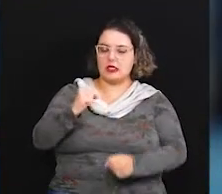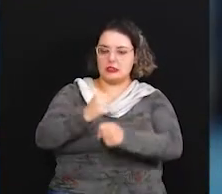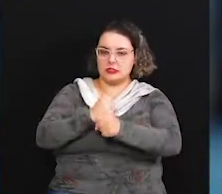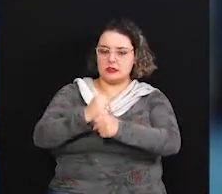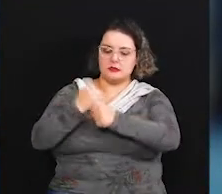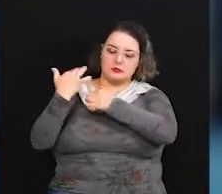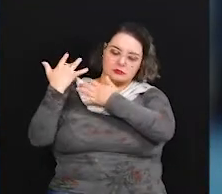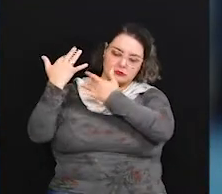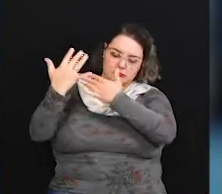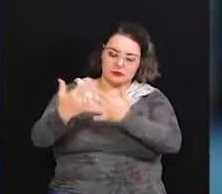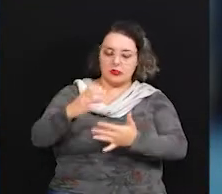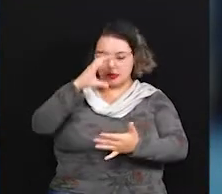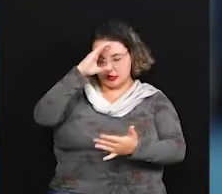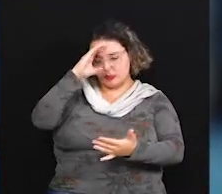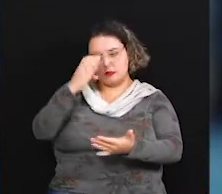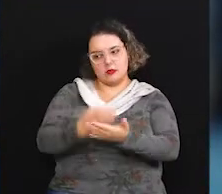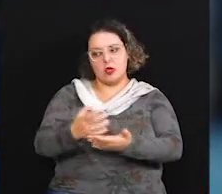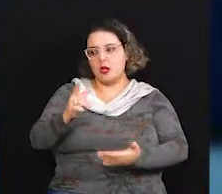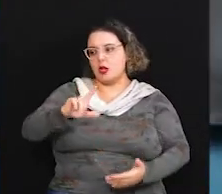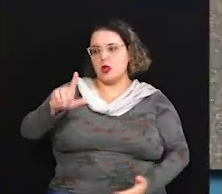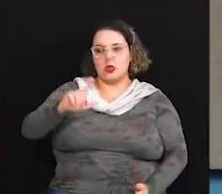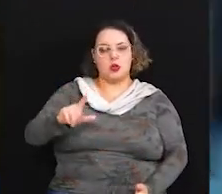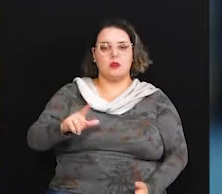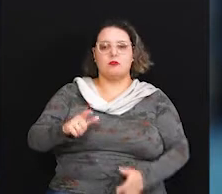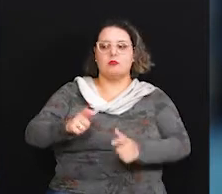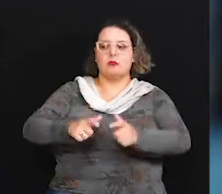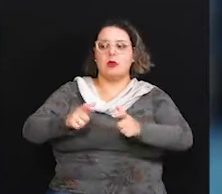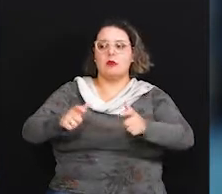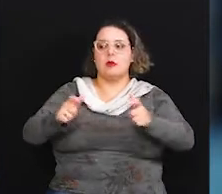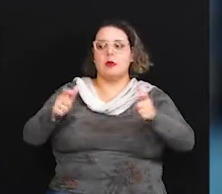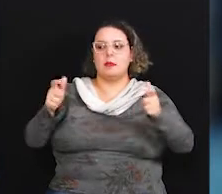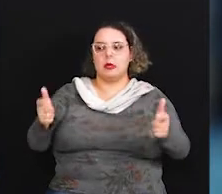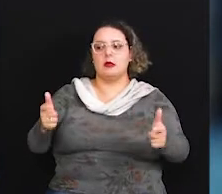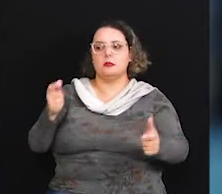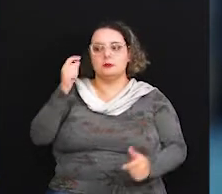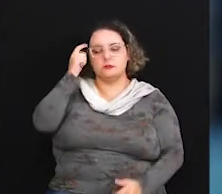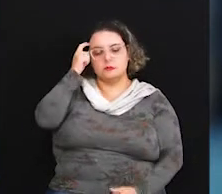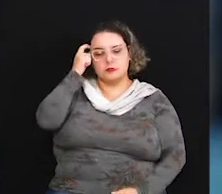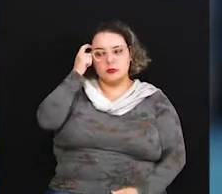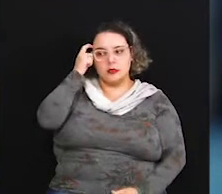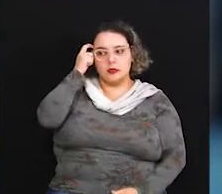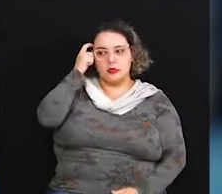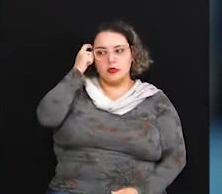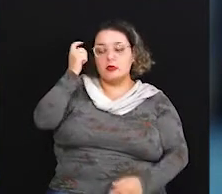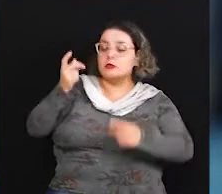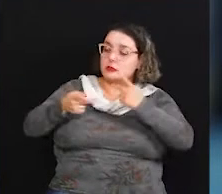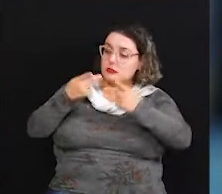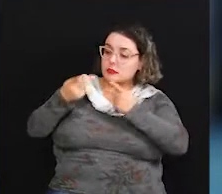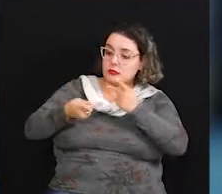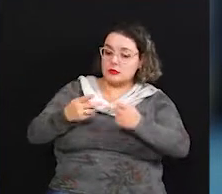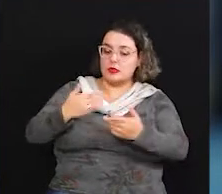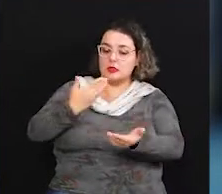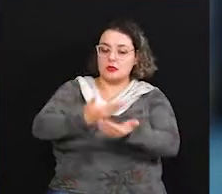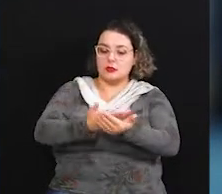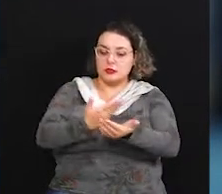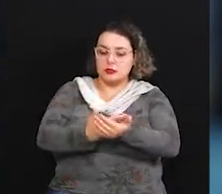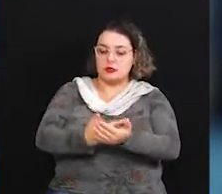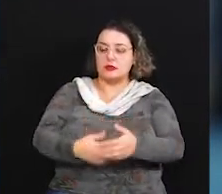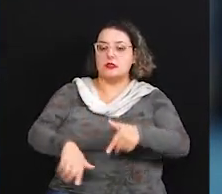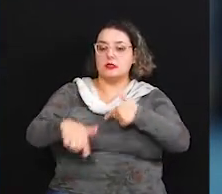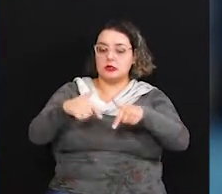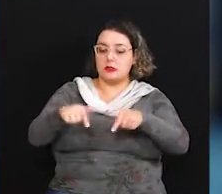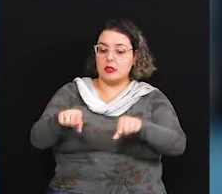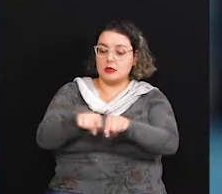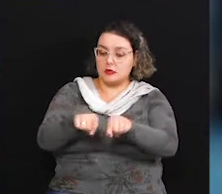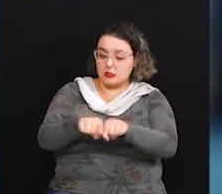anos, a confiança, obviamente, ela só cresce, né? E como você falou, você é estudante e